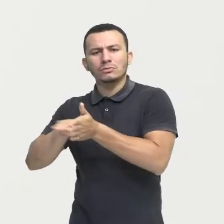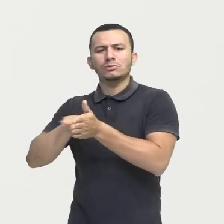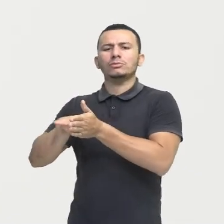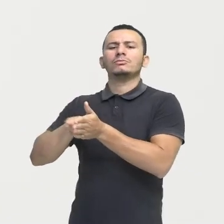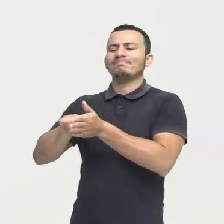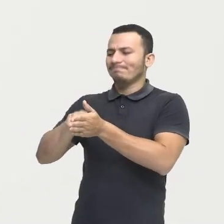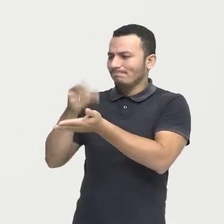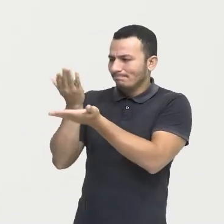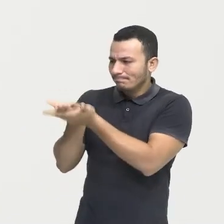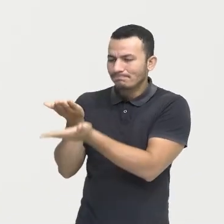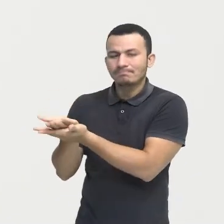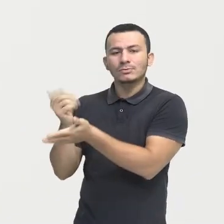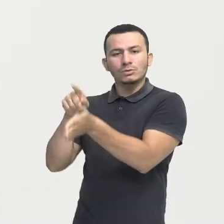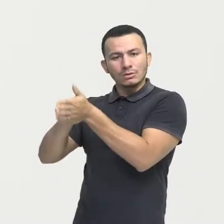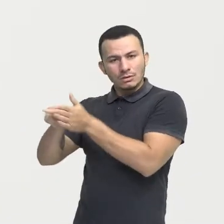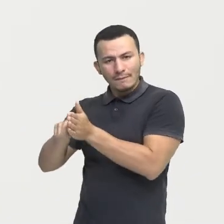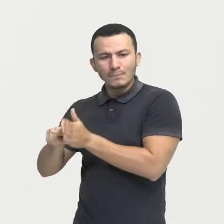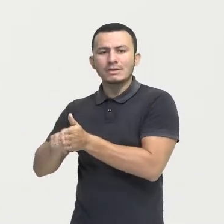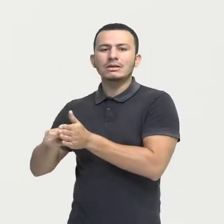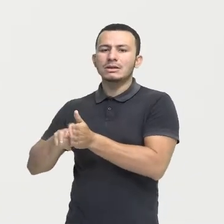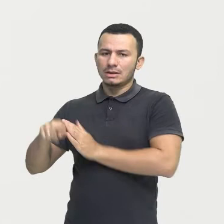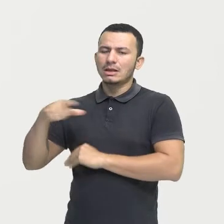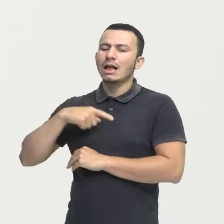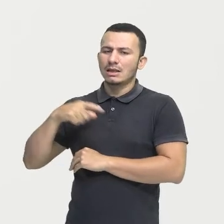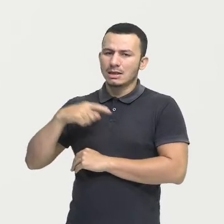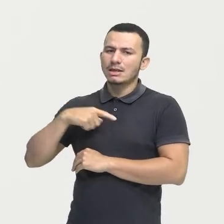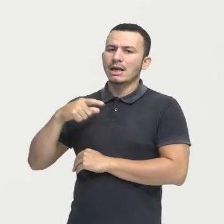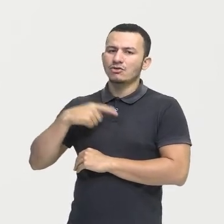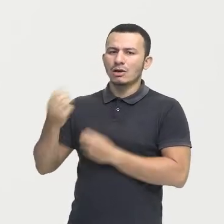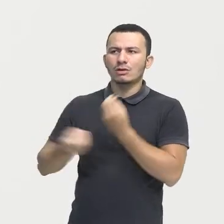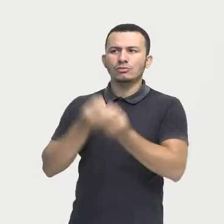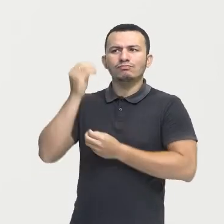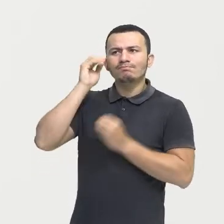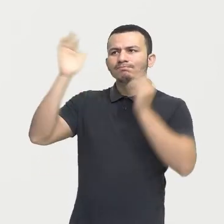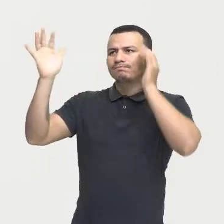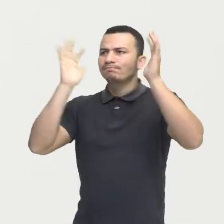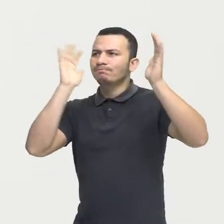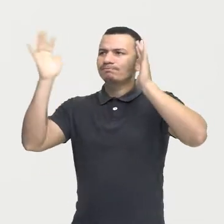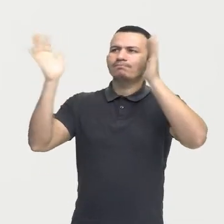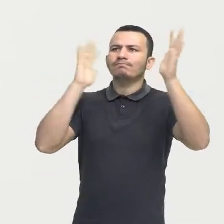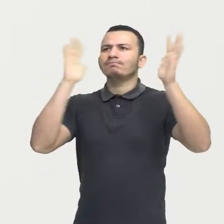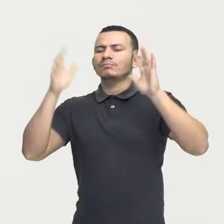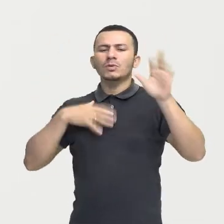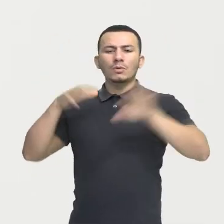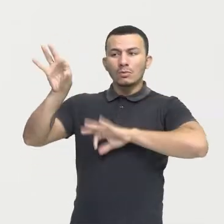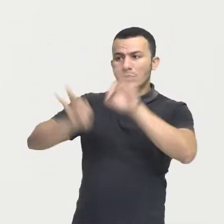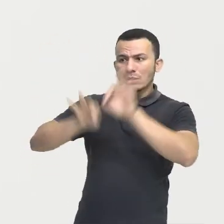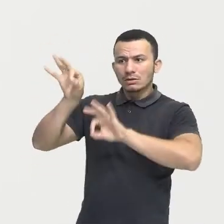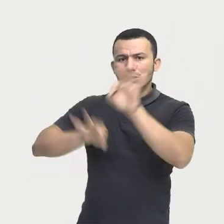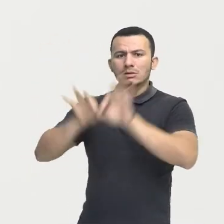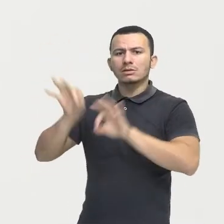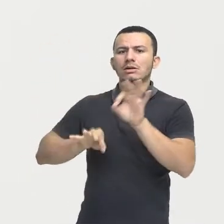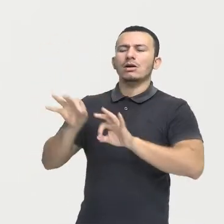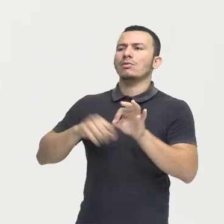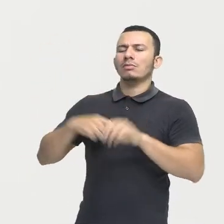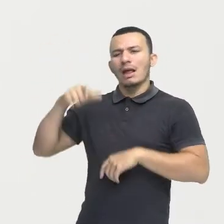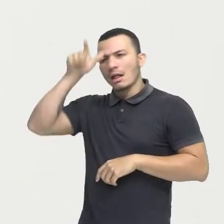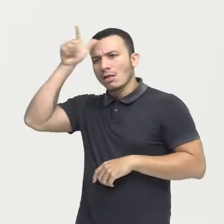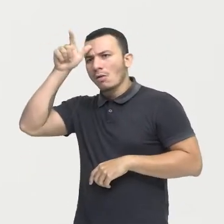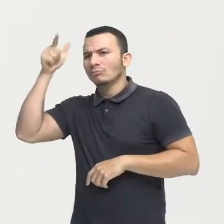isso? Já tem já uma base de reflexão sistemática, racional,